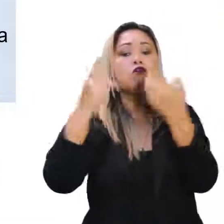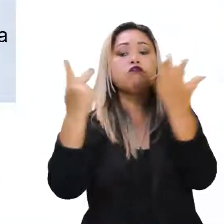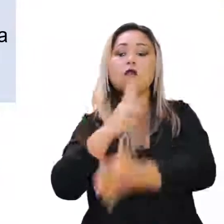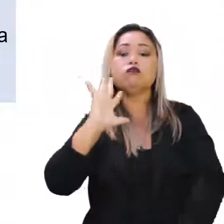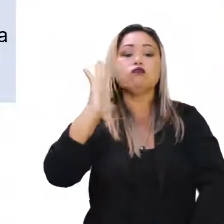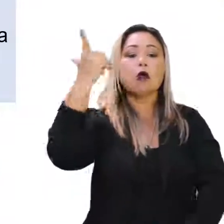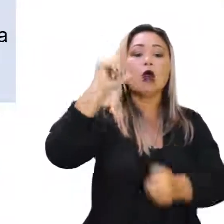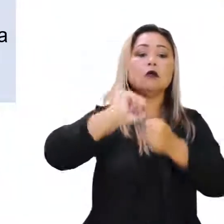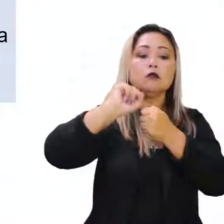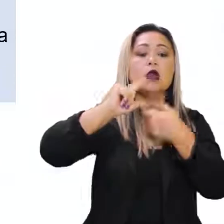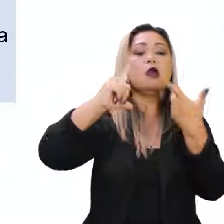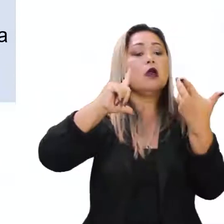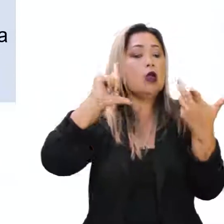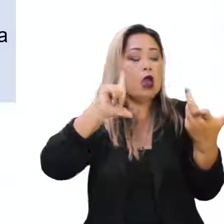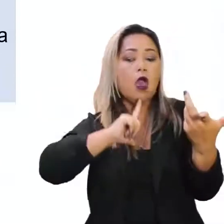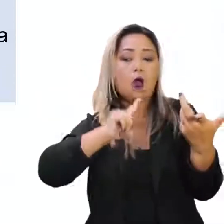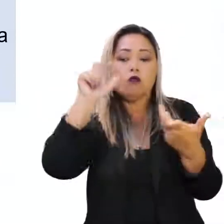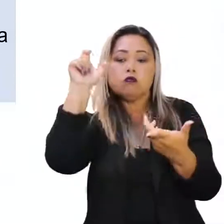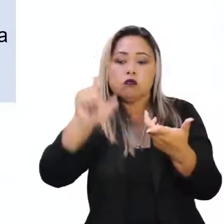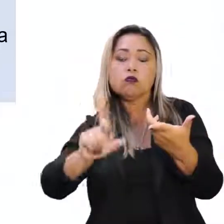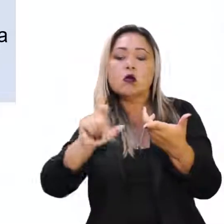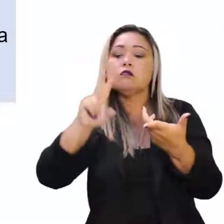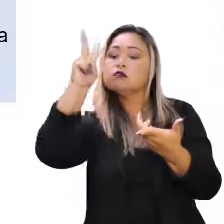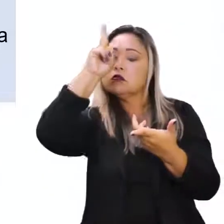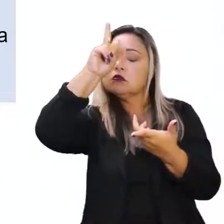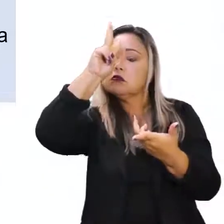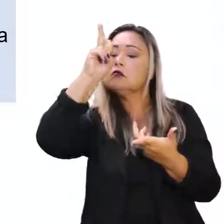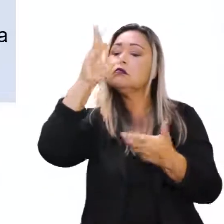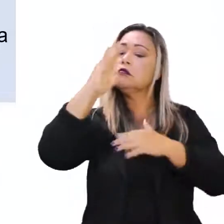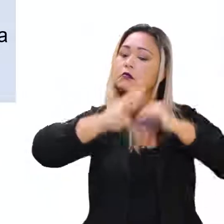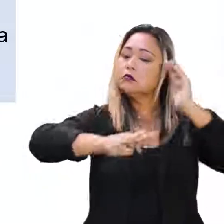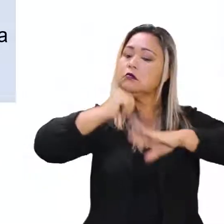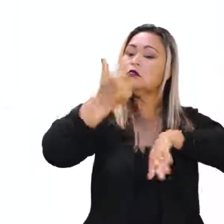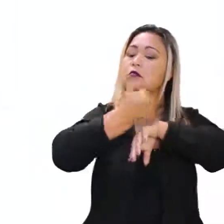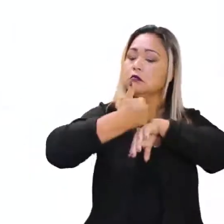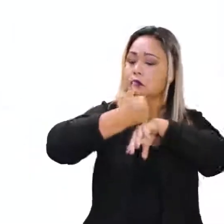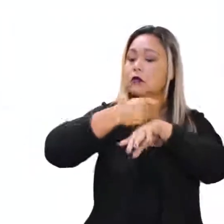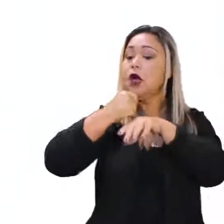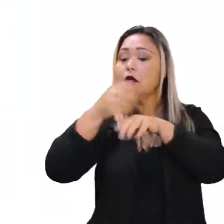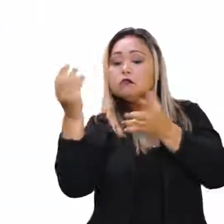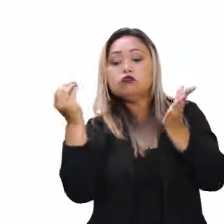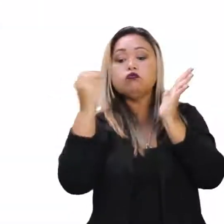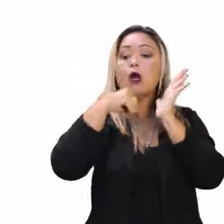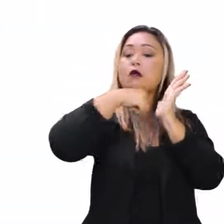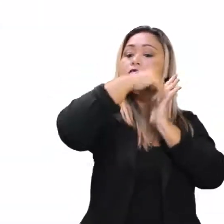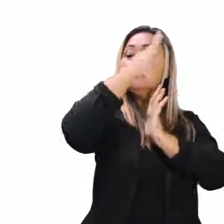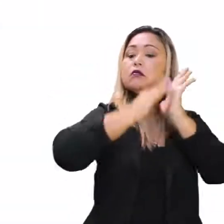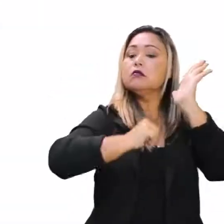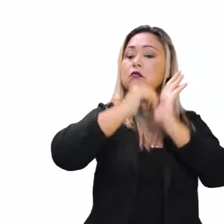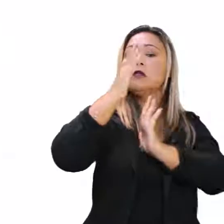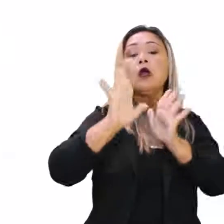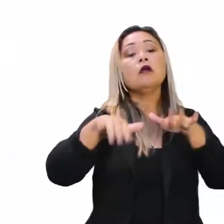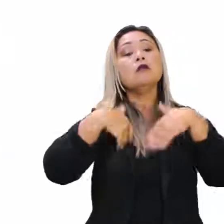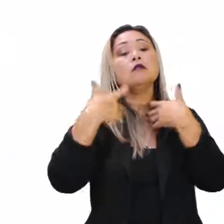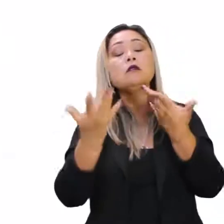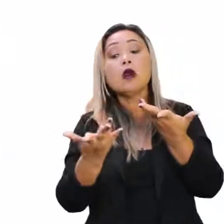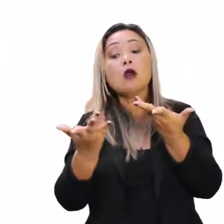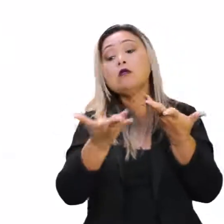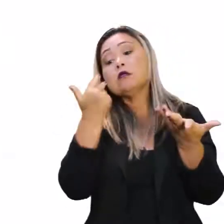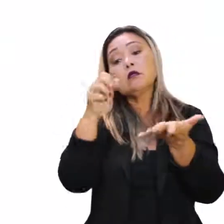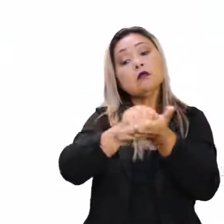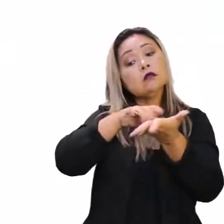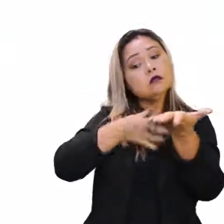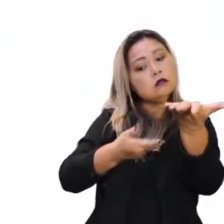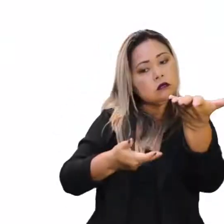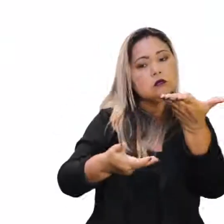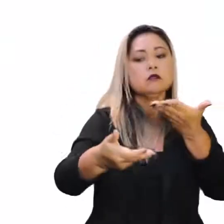recorrentes aí recorrentes, né, historicamente, que os artistas fazem essas obras. Então, vamos agora para uma atividade